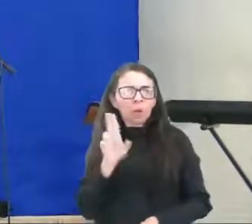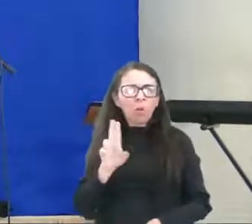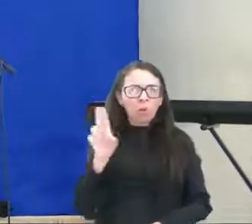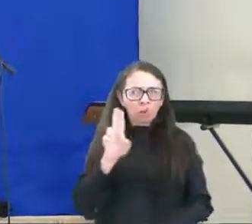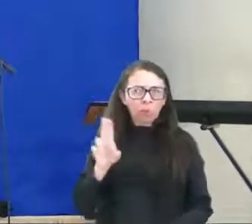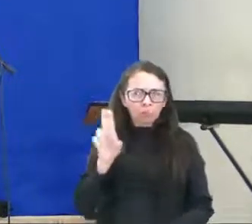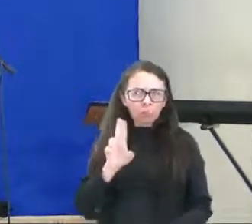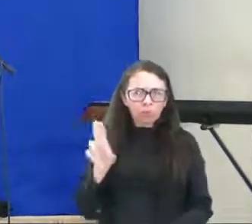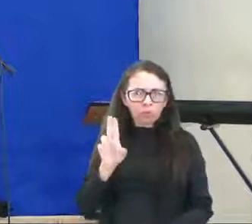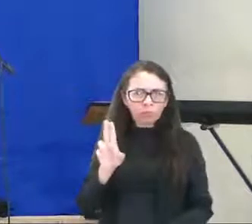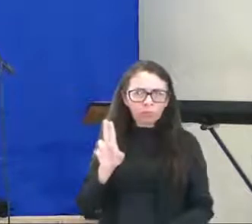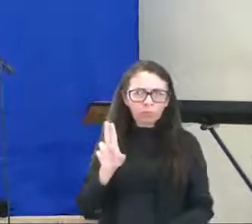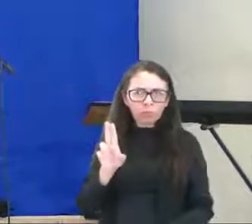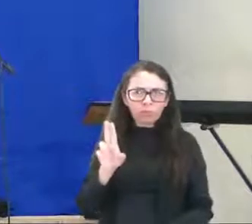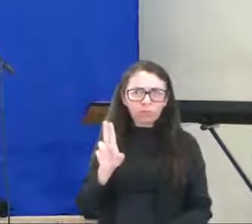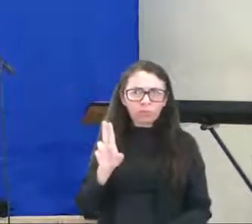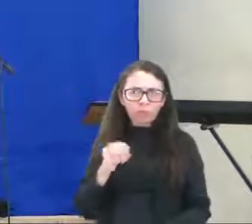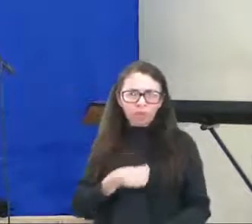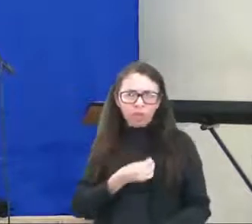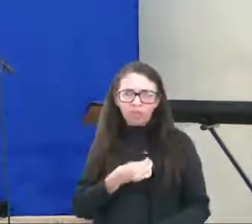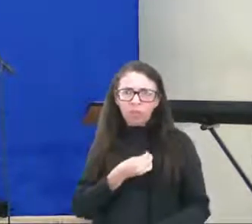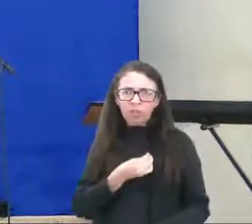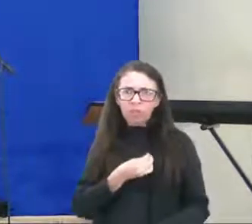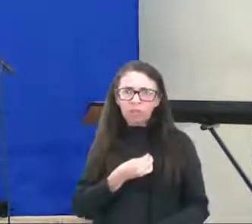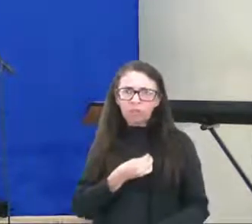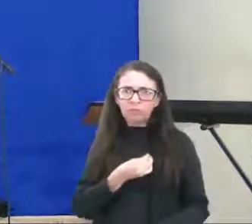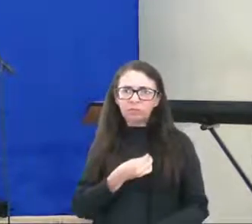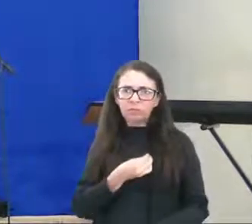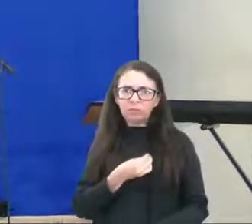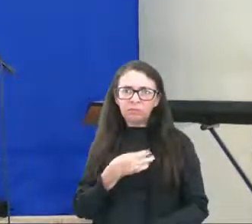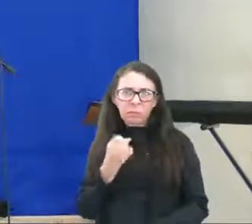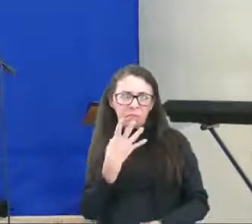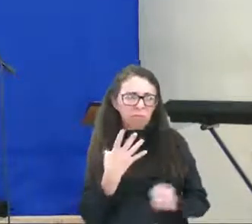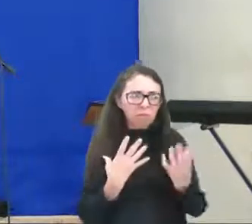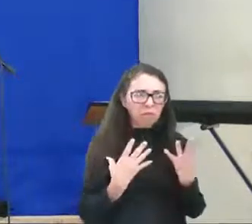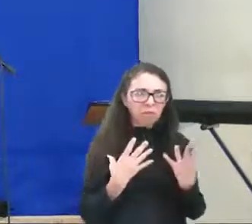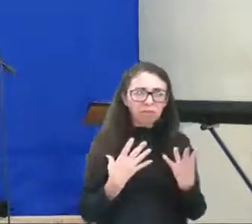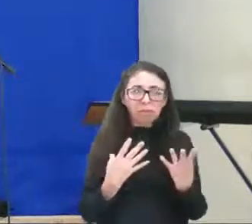O problema da segunda definição é aquela questão: eu recebo.